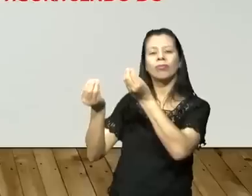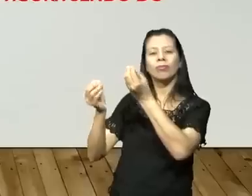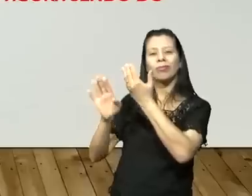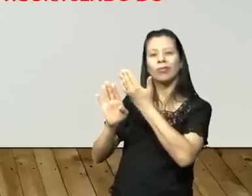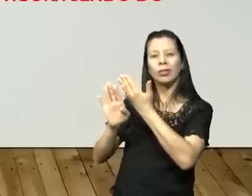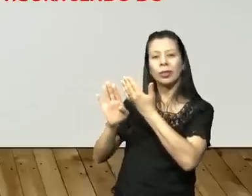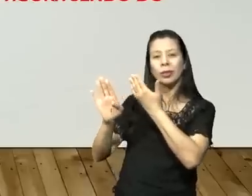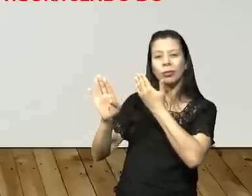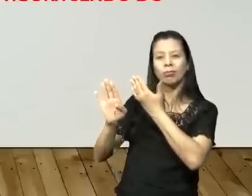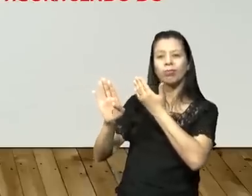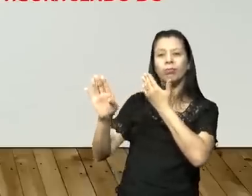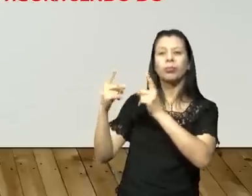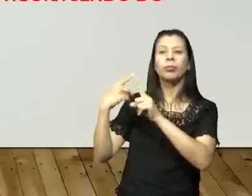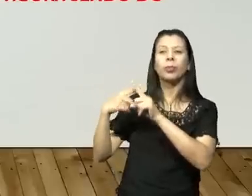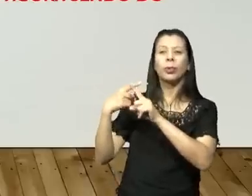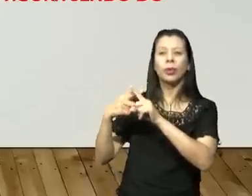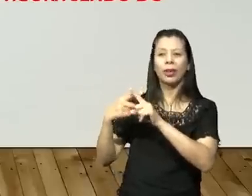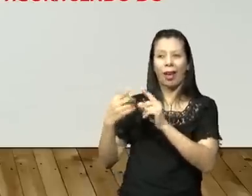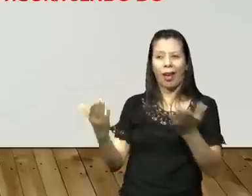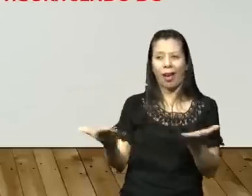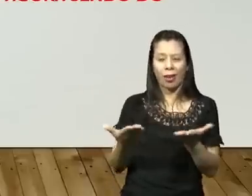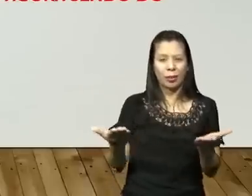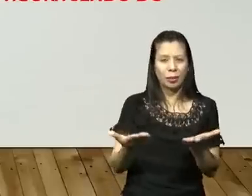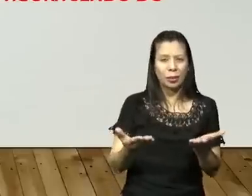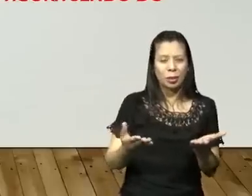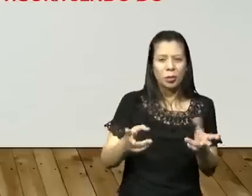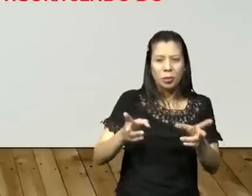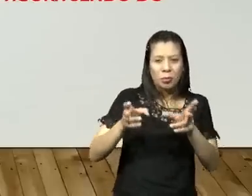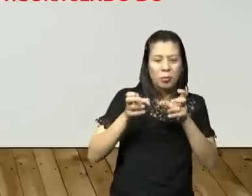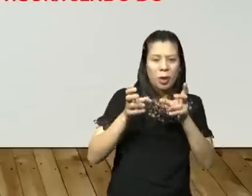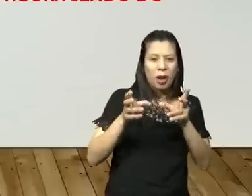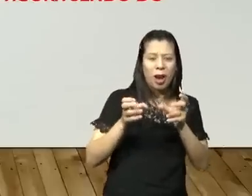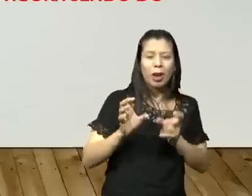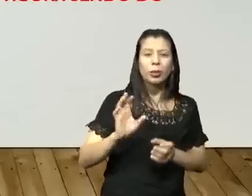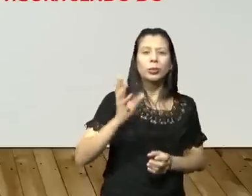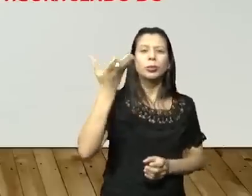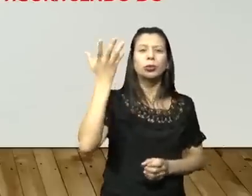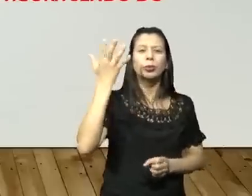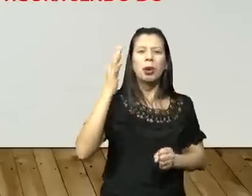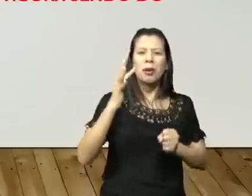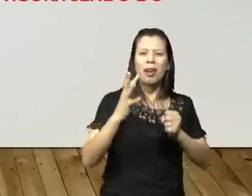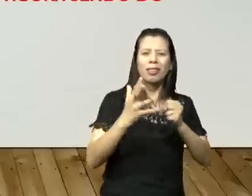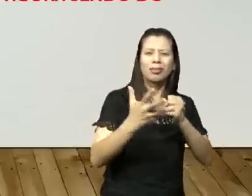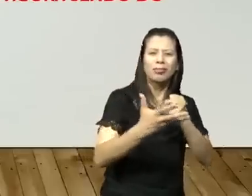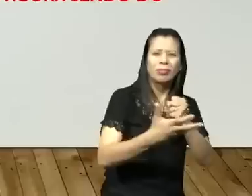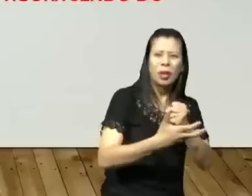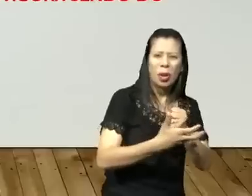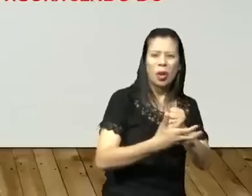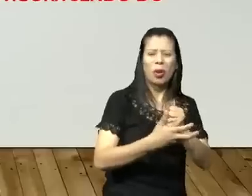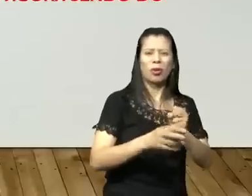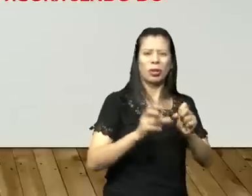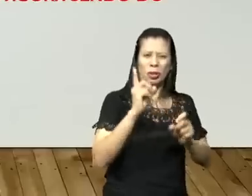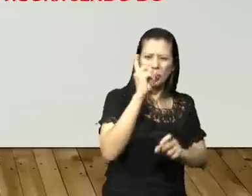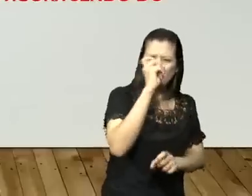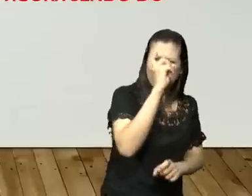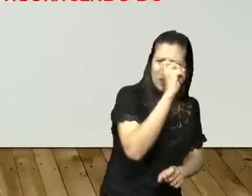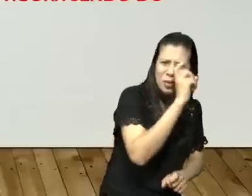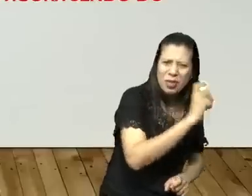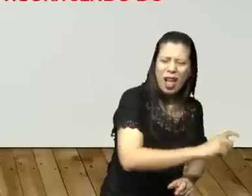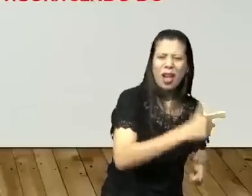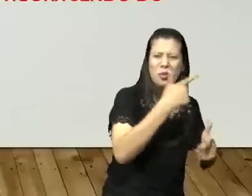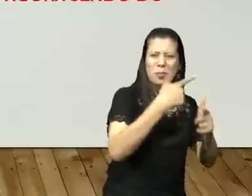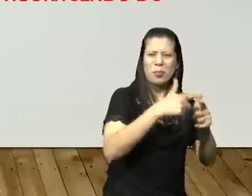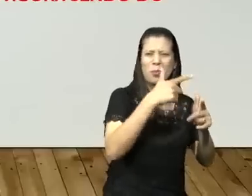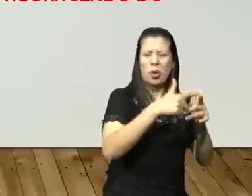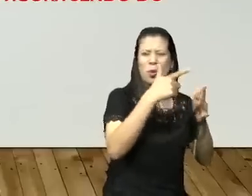sars covid-19 que a doença pragas e juízos estão caindo sobre os desprezadores da Graça de